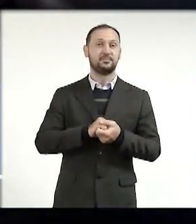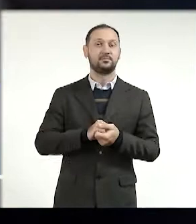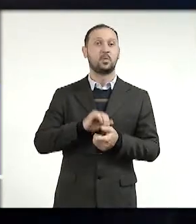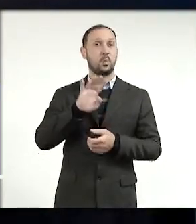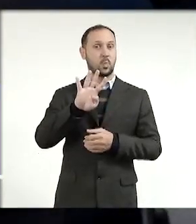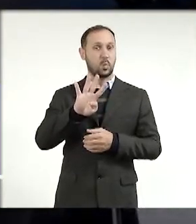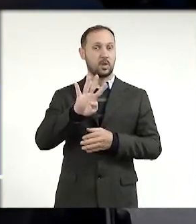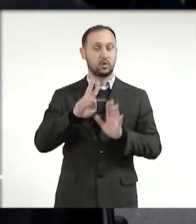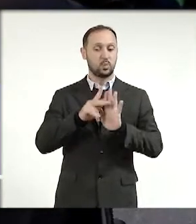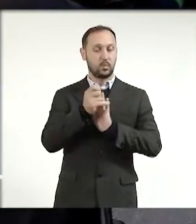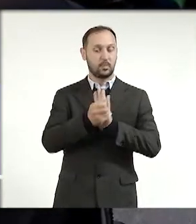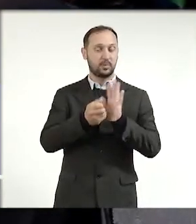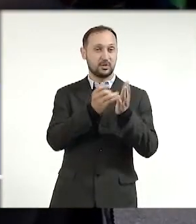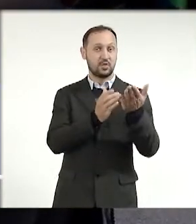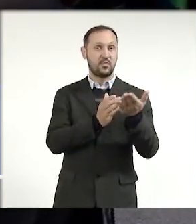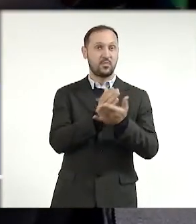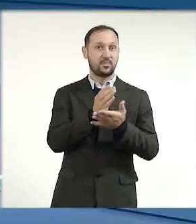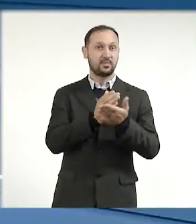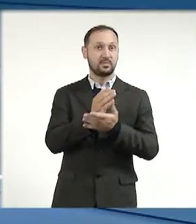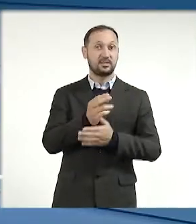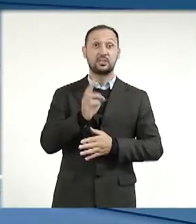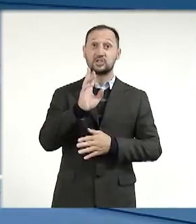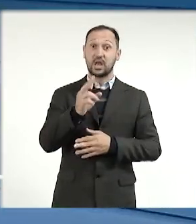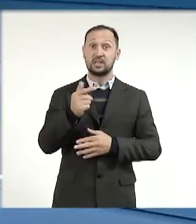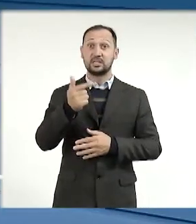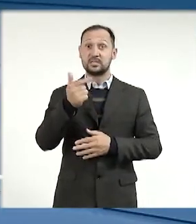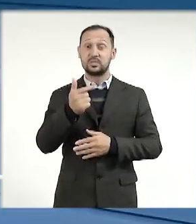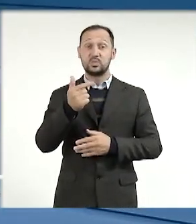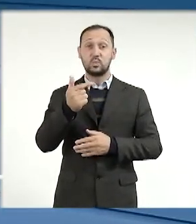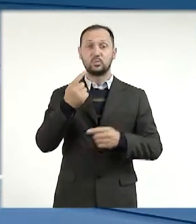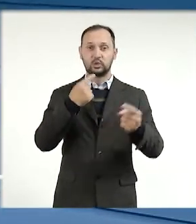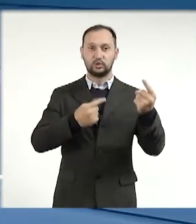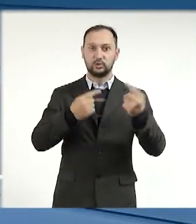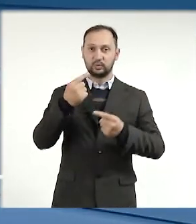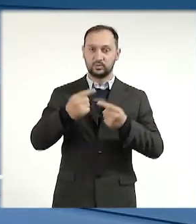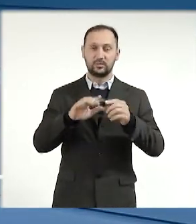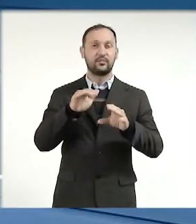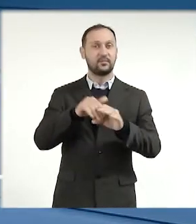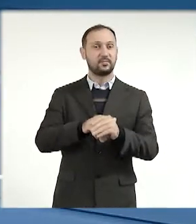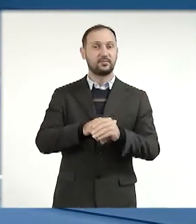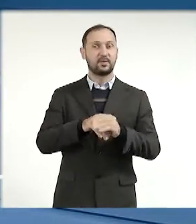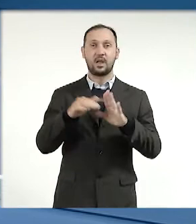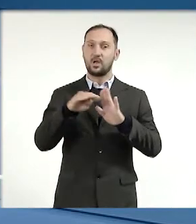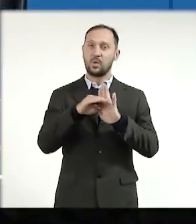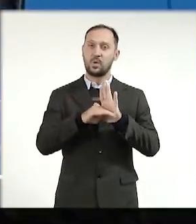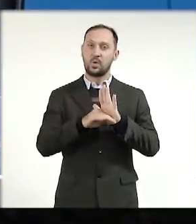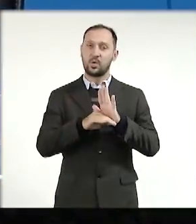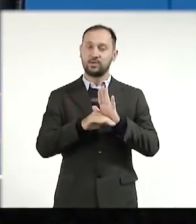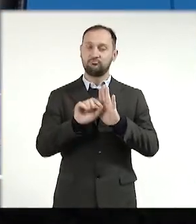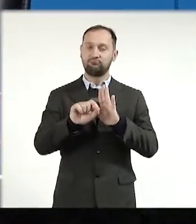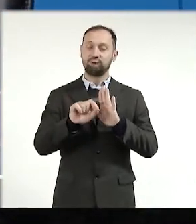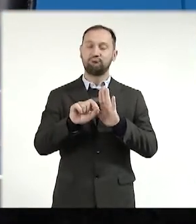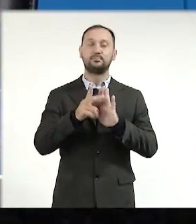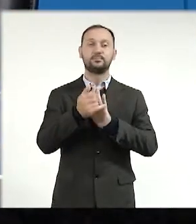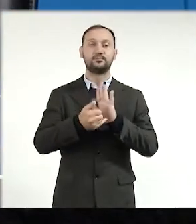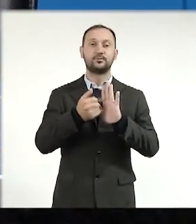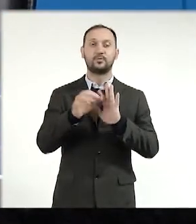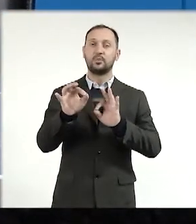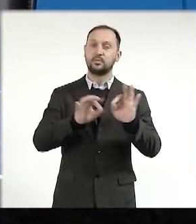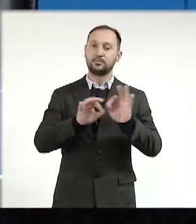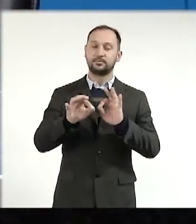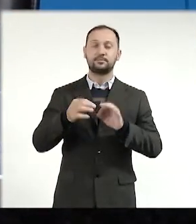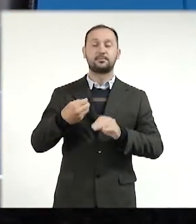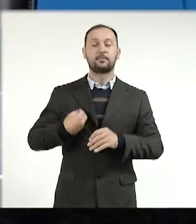22 parlamentares, 4 projetos foram aprovados em segunda discussão e votação. A ordem do dia dessa terça-feira